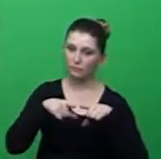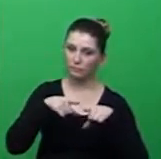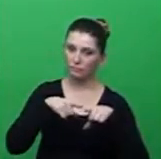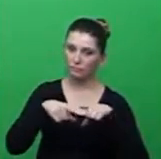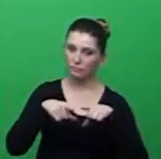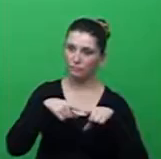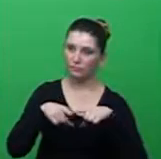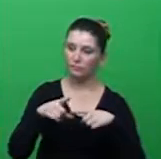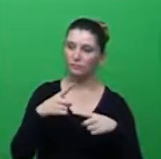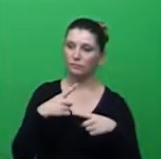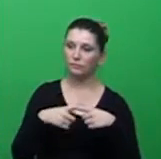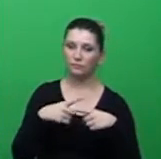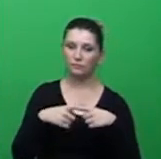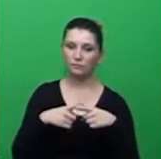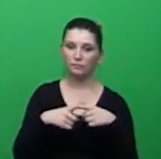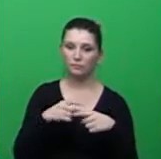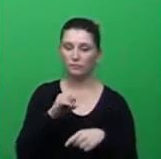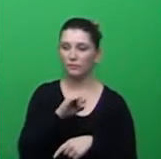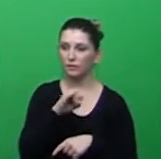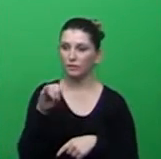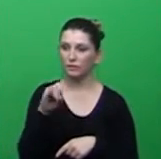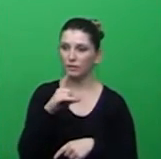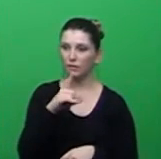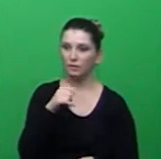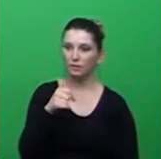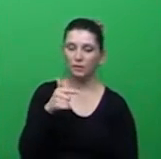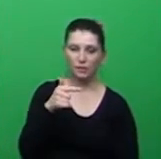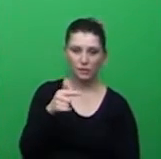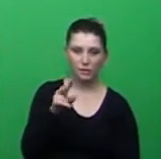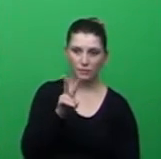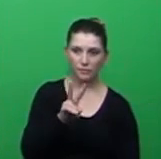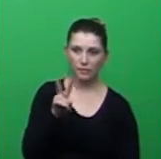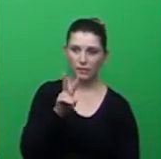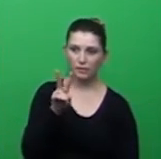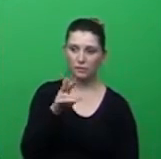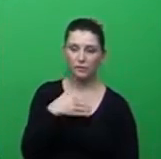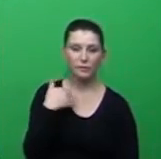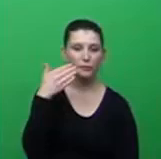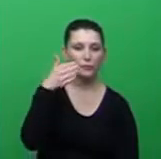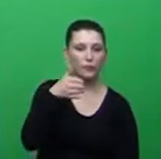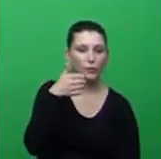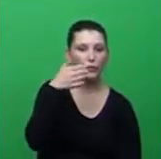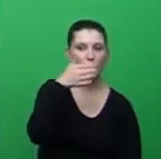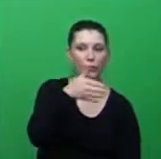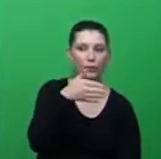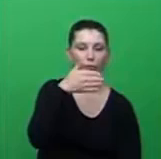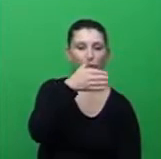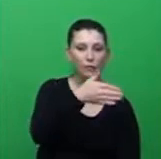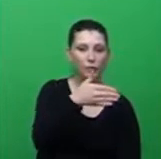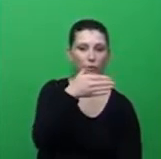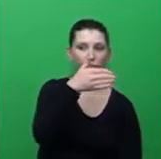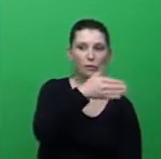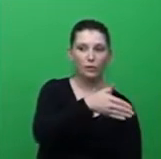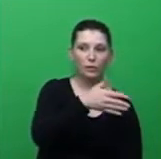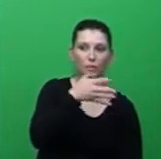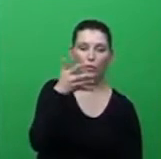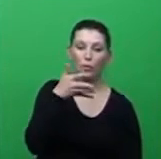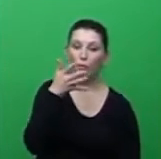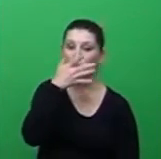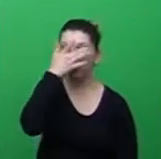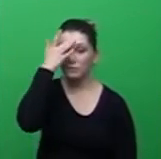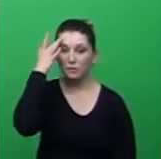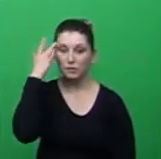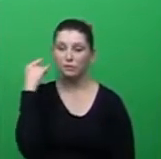Porque se nós formos hoje, os 17 vereadores, vereador Melo, visitar o espaço físico que hoje se encontram os